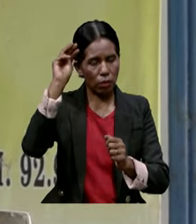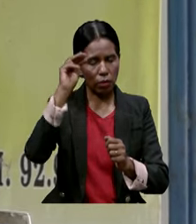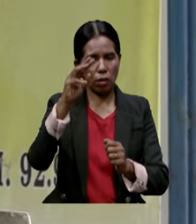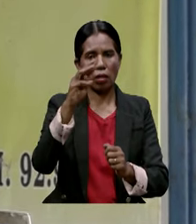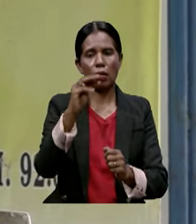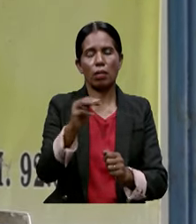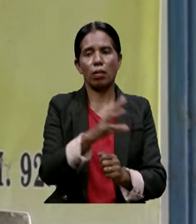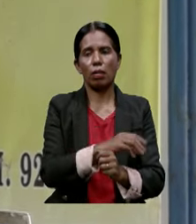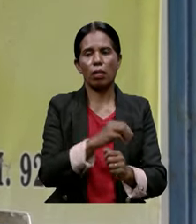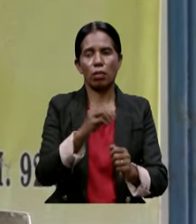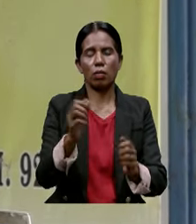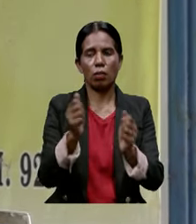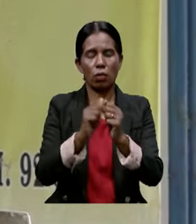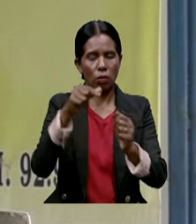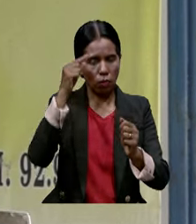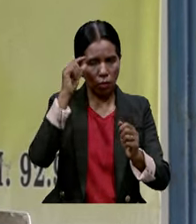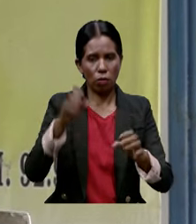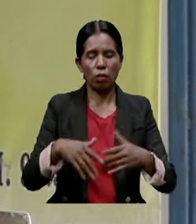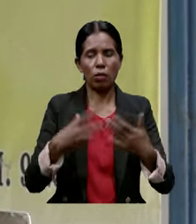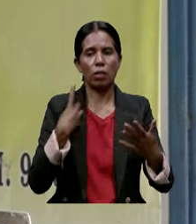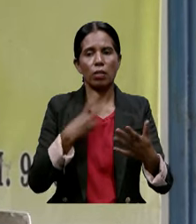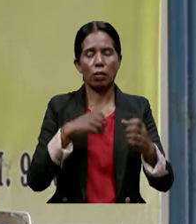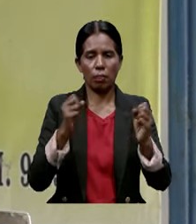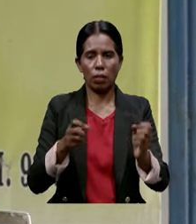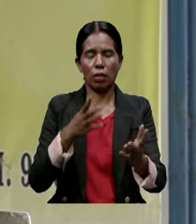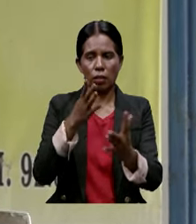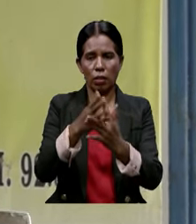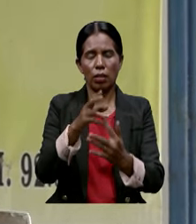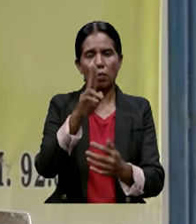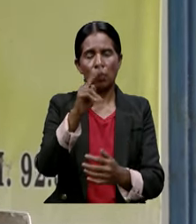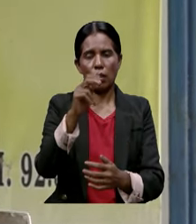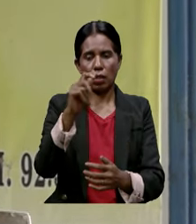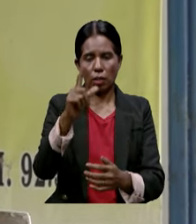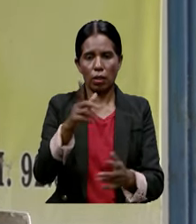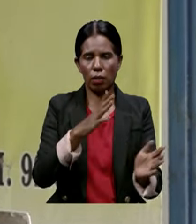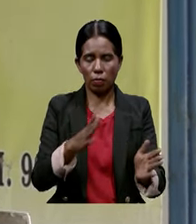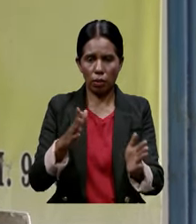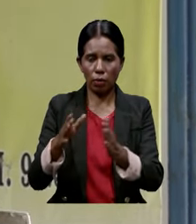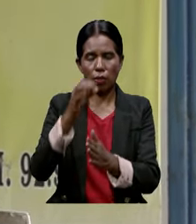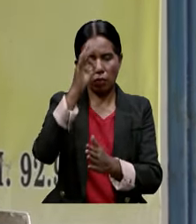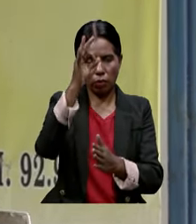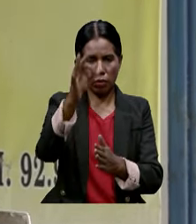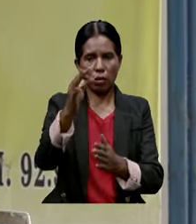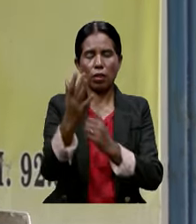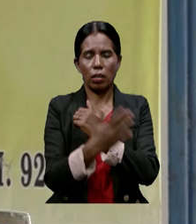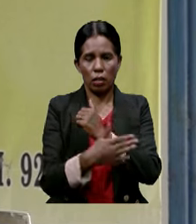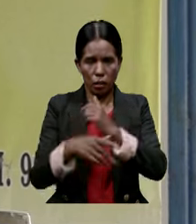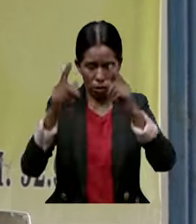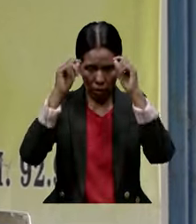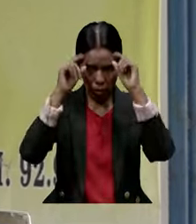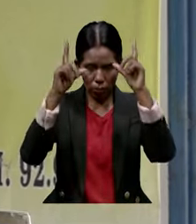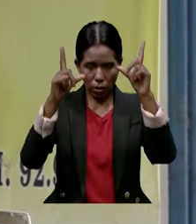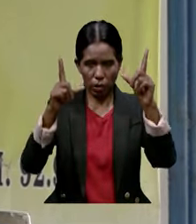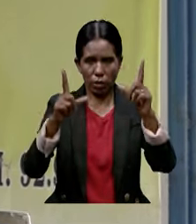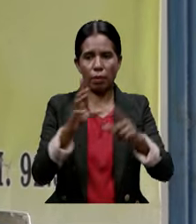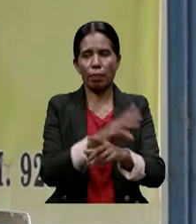Superior. Vamos ir ao governo e para Itabela Tamba, o UNTL prepara o futuro na ação Timor-Leste, né? Através